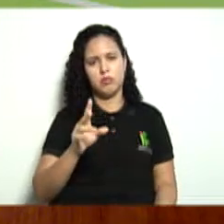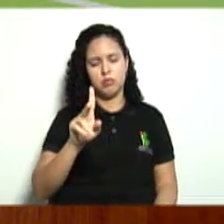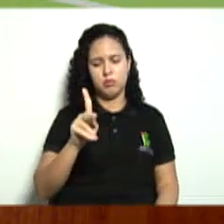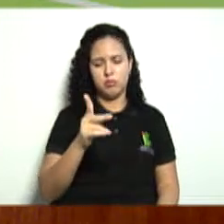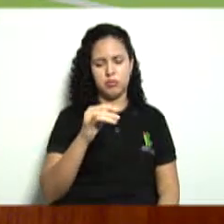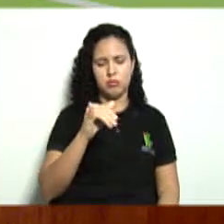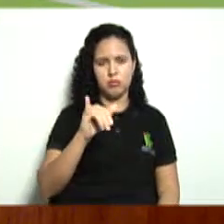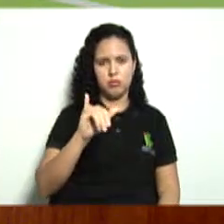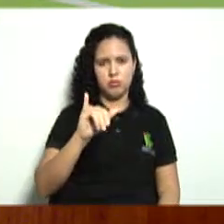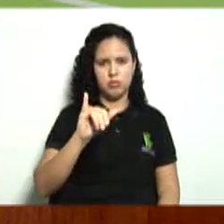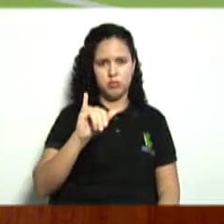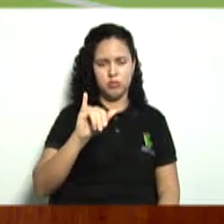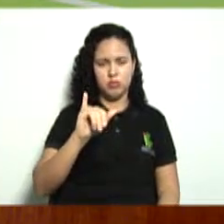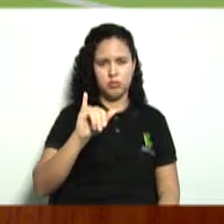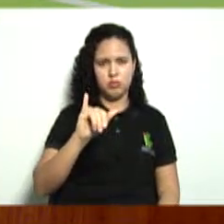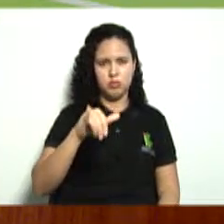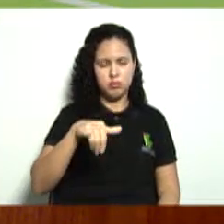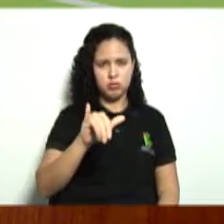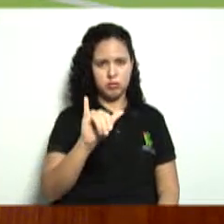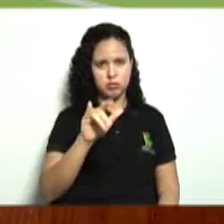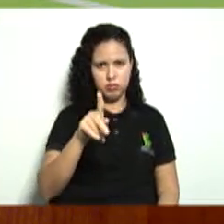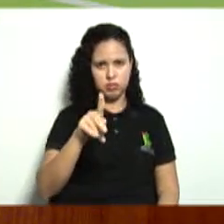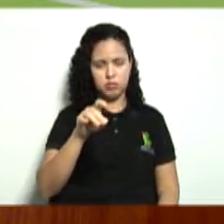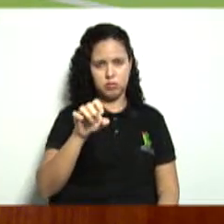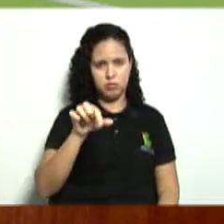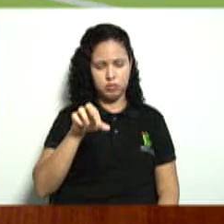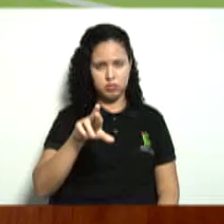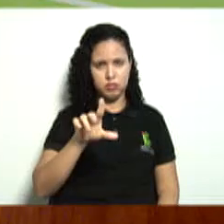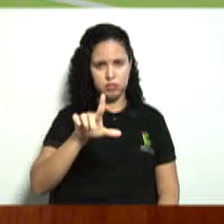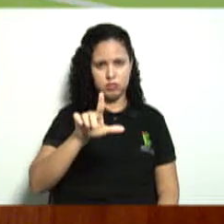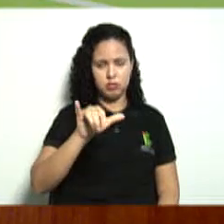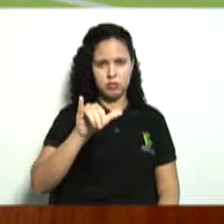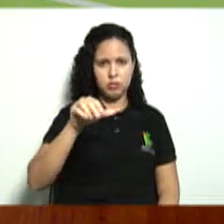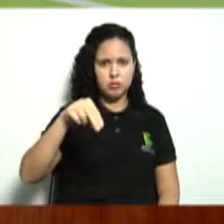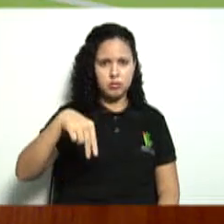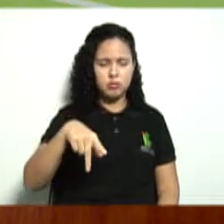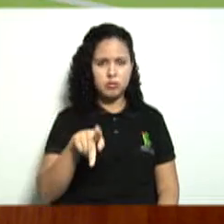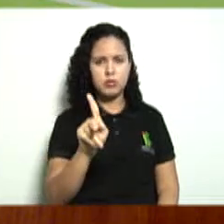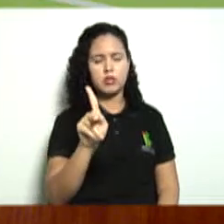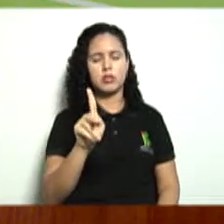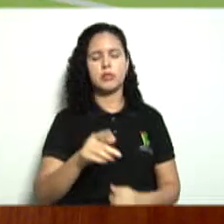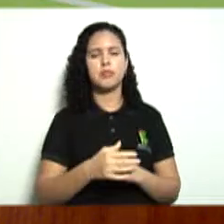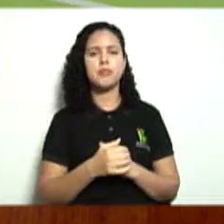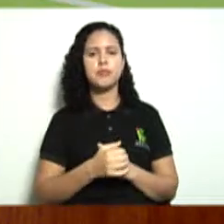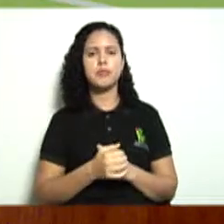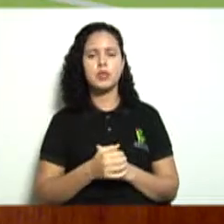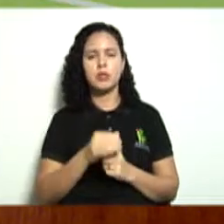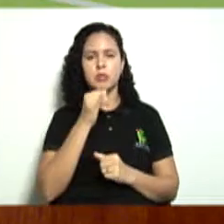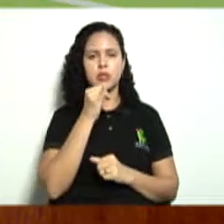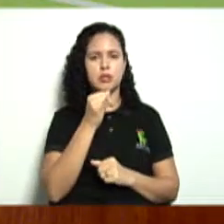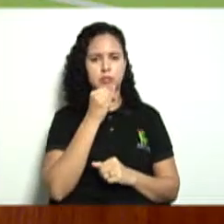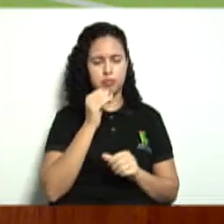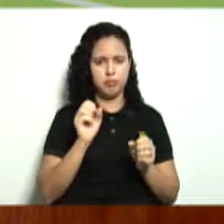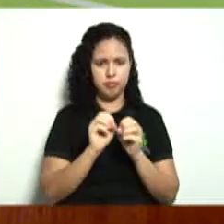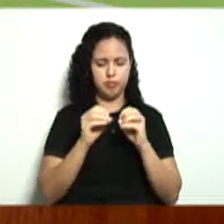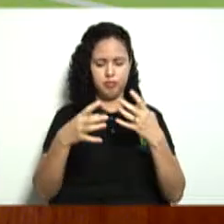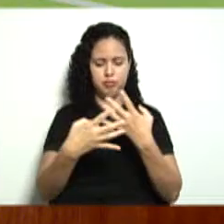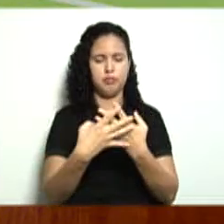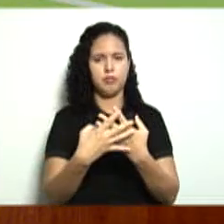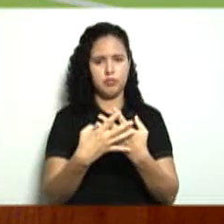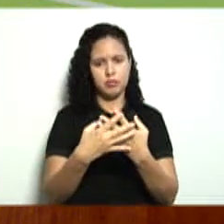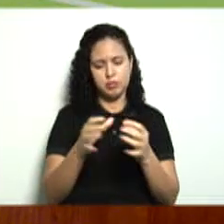no meu PowerPoint fazendo a apresentação do levantamento dos lucros da minha cooperativa no ano